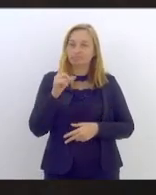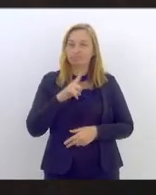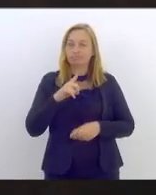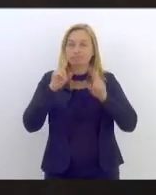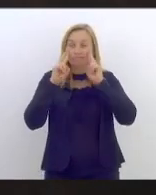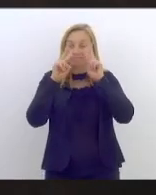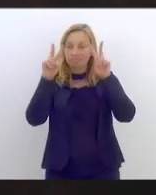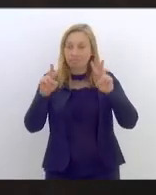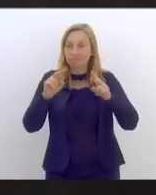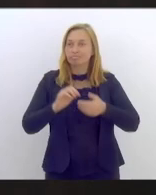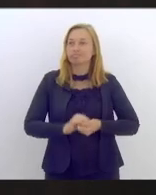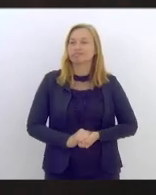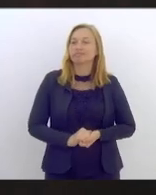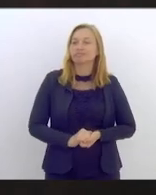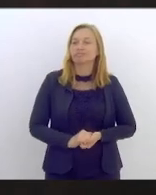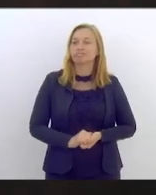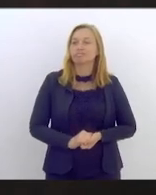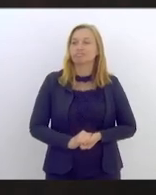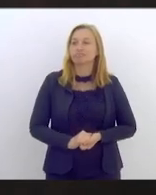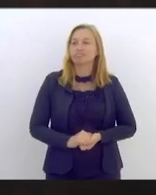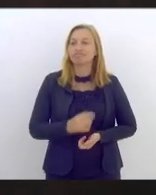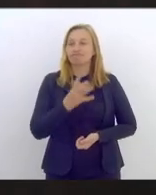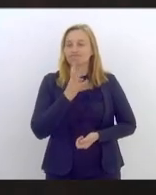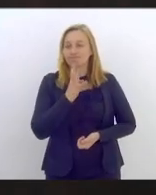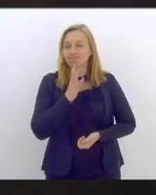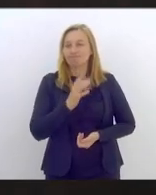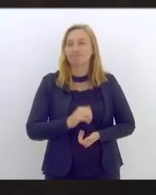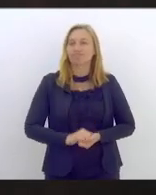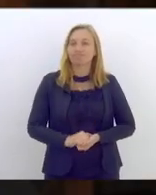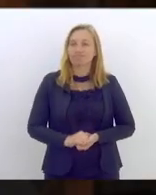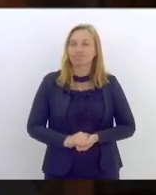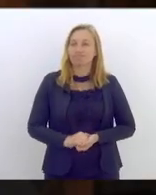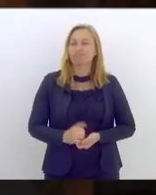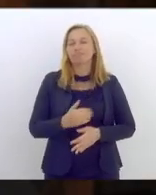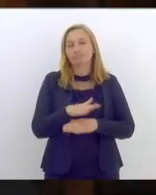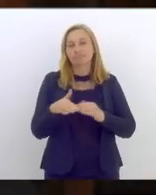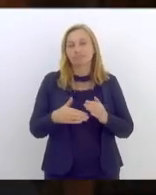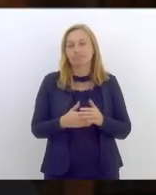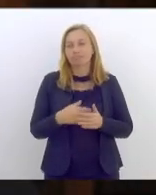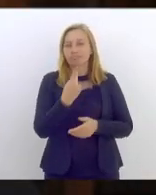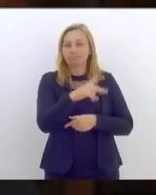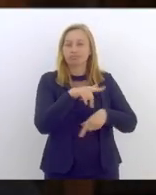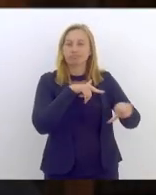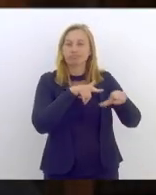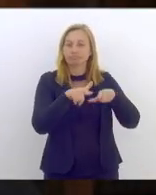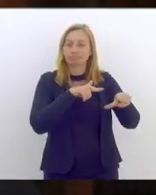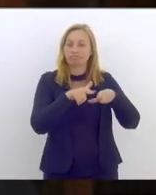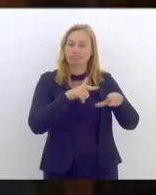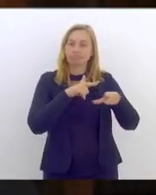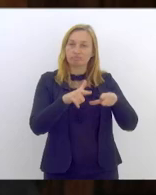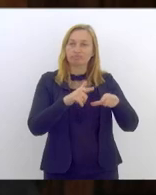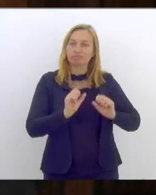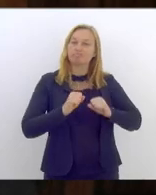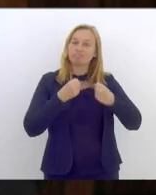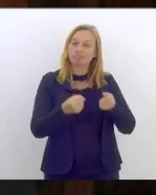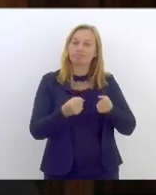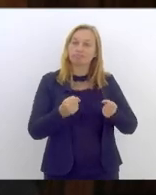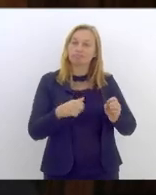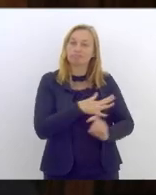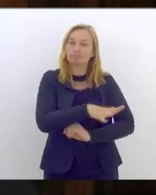visão e o reconhecimento de toda a sua atuação em defesa da sociedade